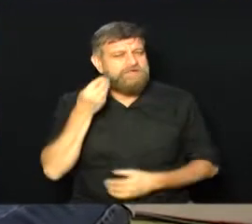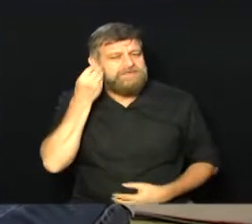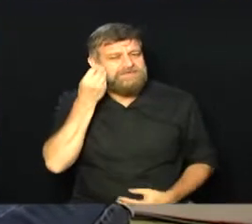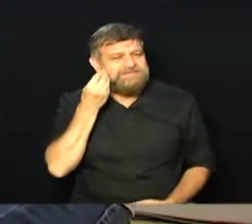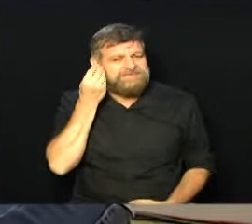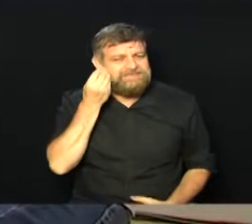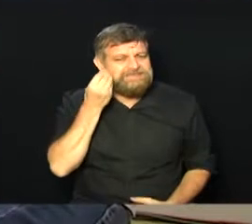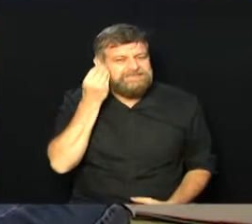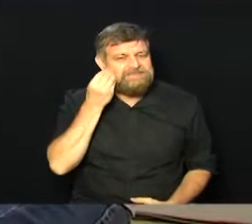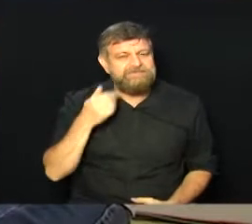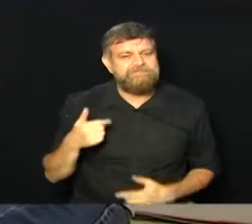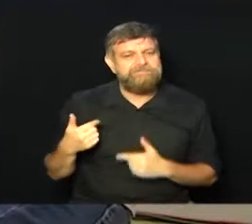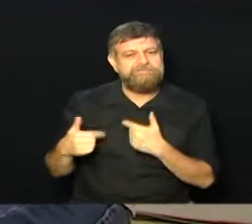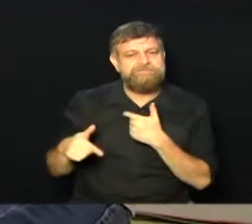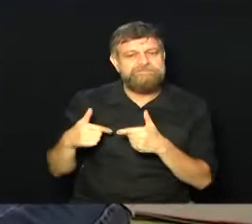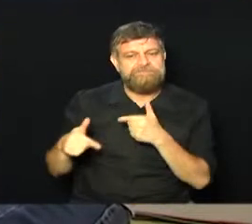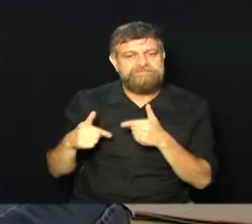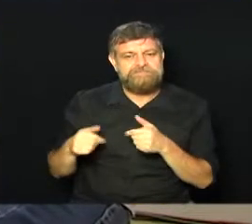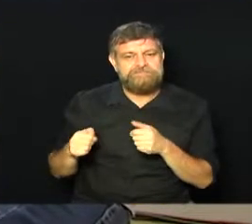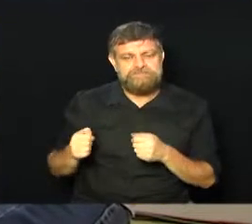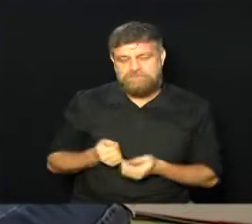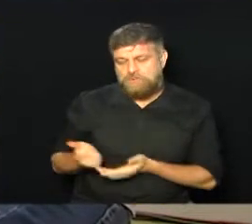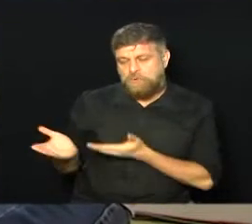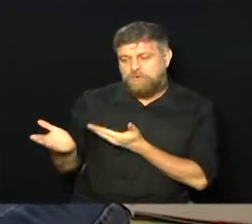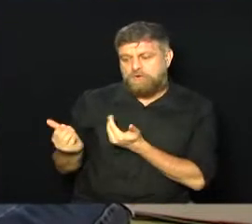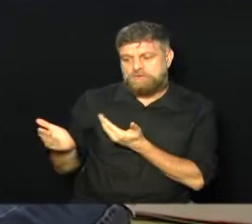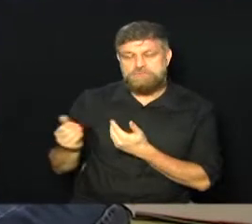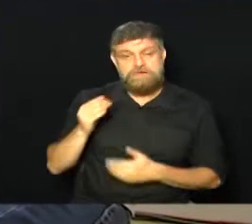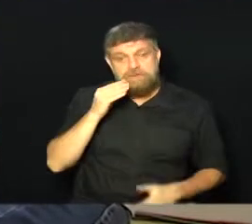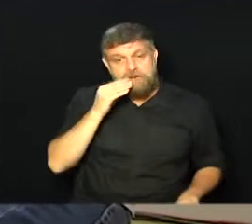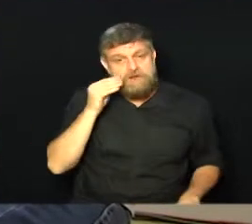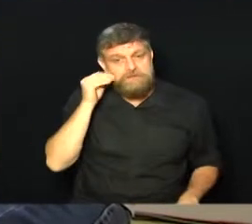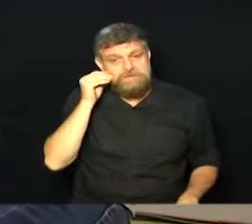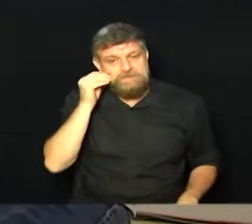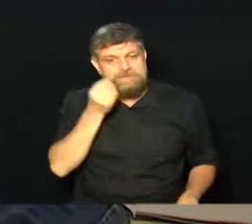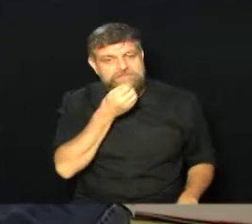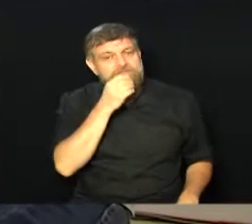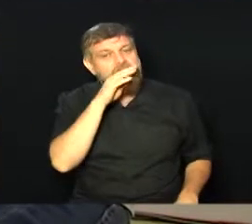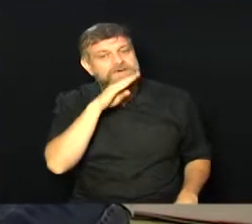de trabalhar aí com os jovens, com os adolescentes? Boa tarde.